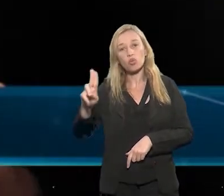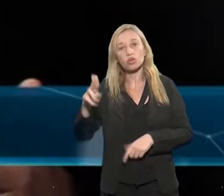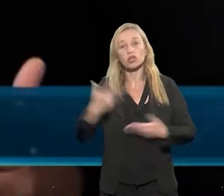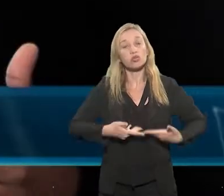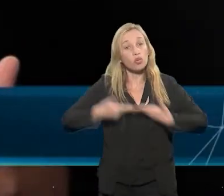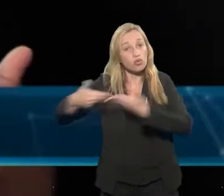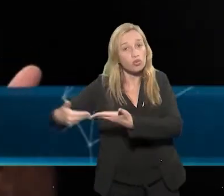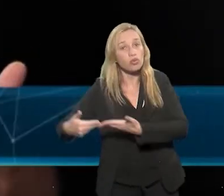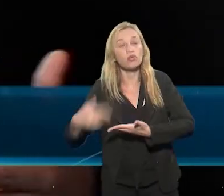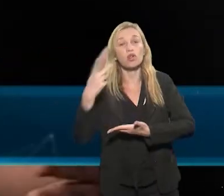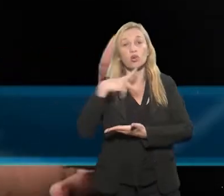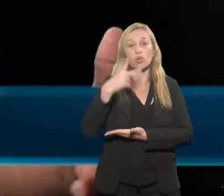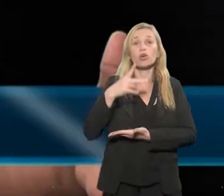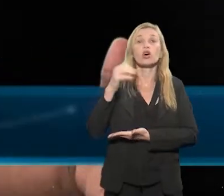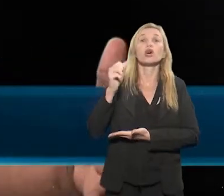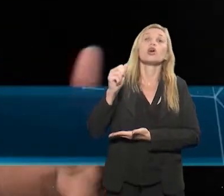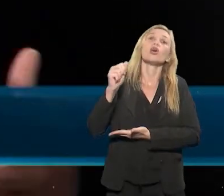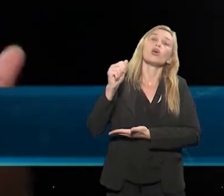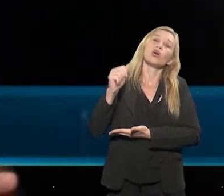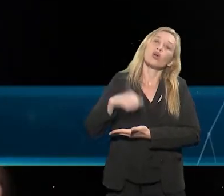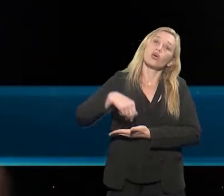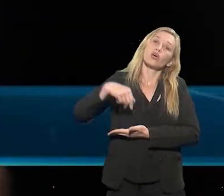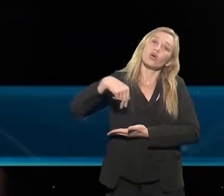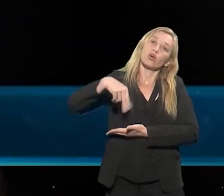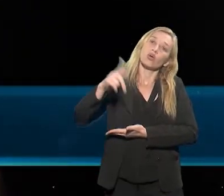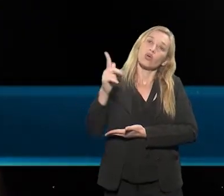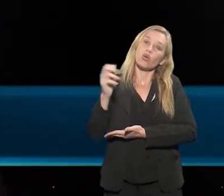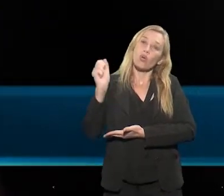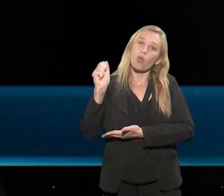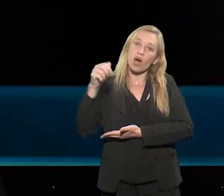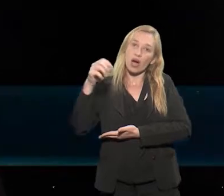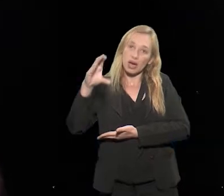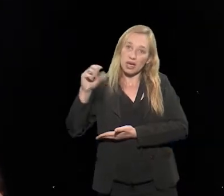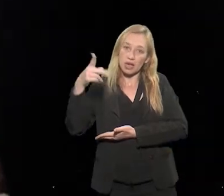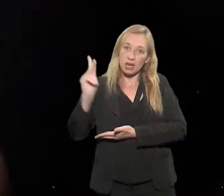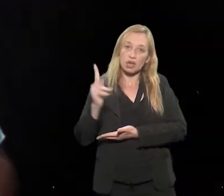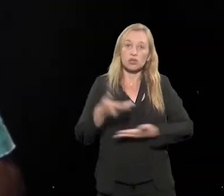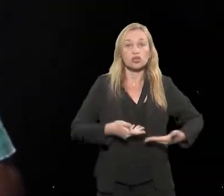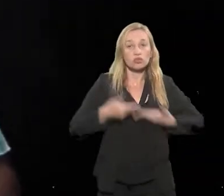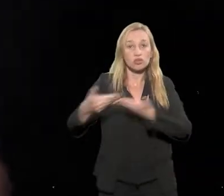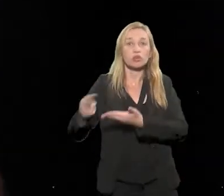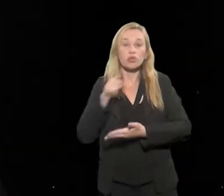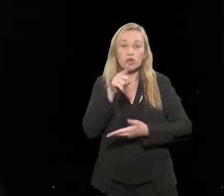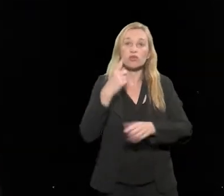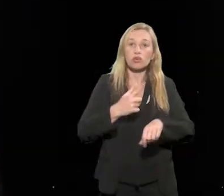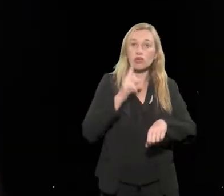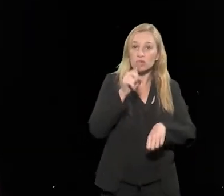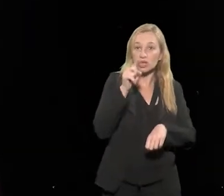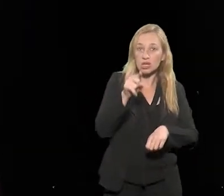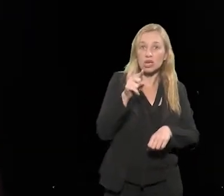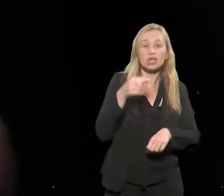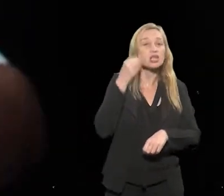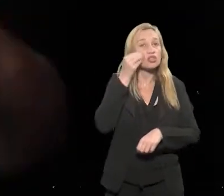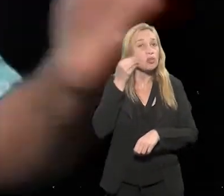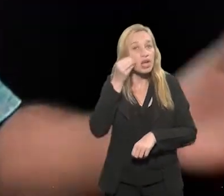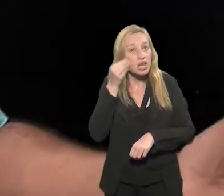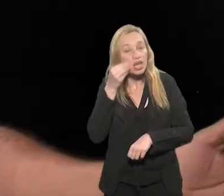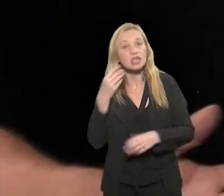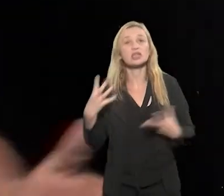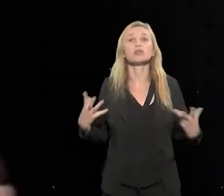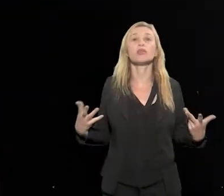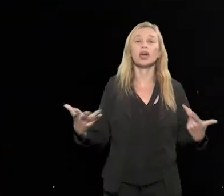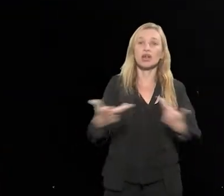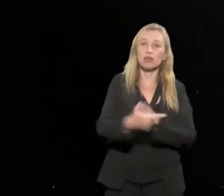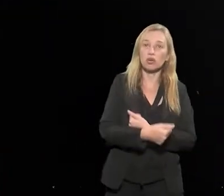ela me disse exatamente isso: Quack, a gente está te convidando porque você transita por vários mundos, você tem um